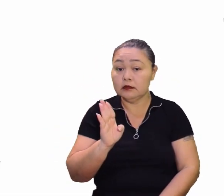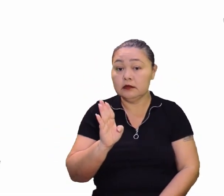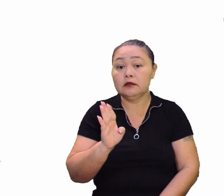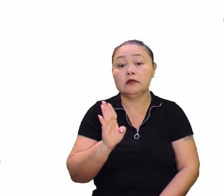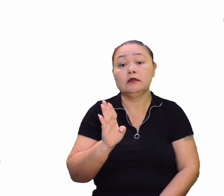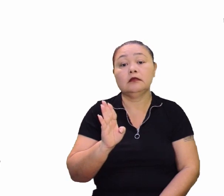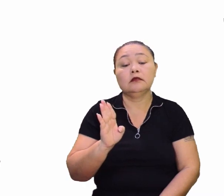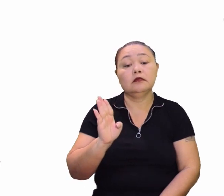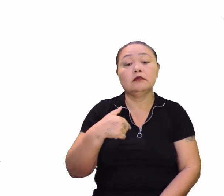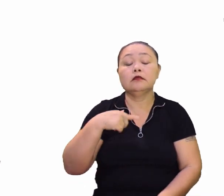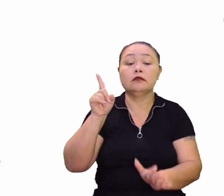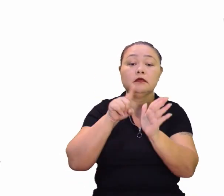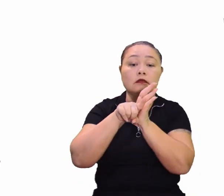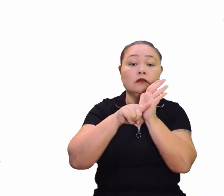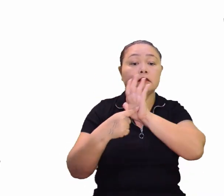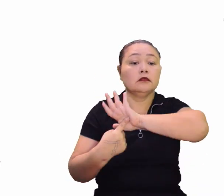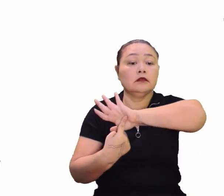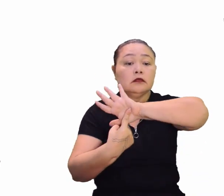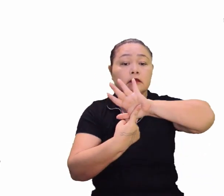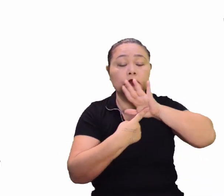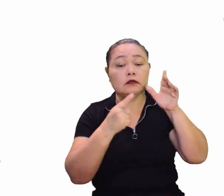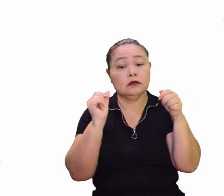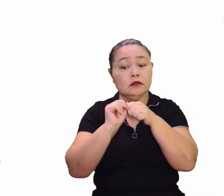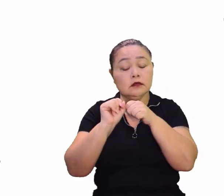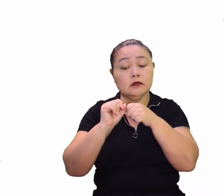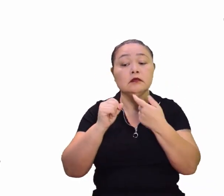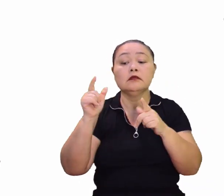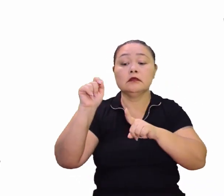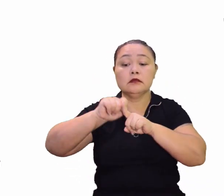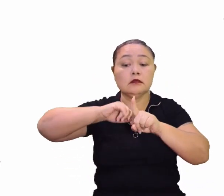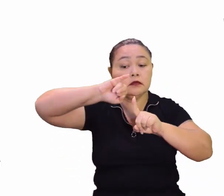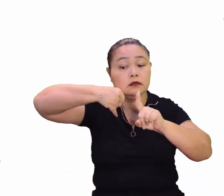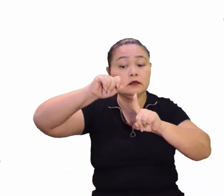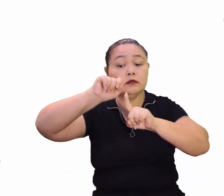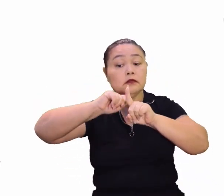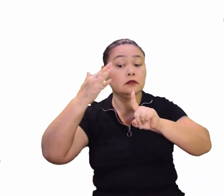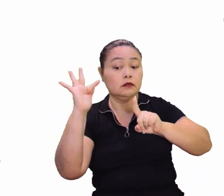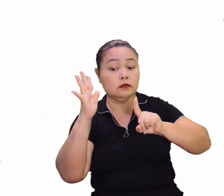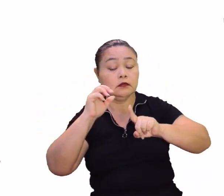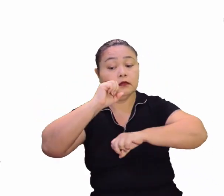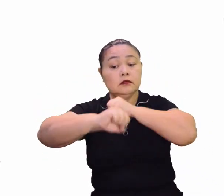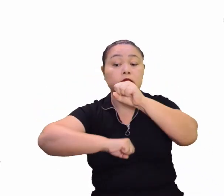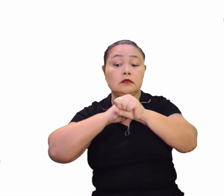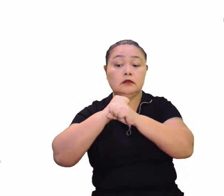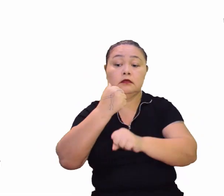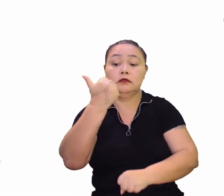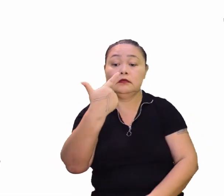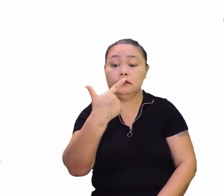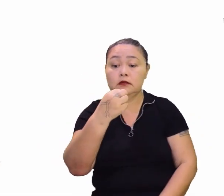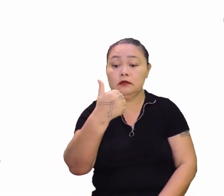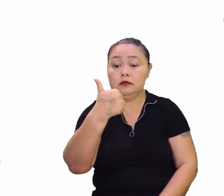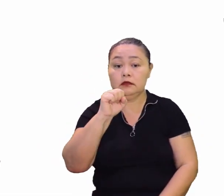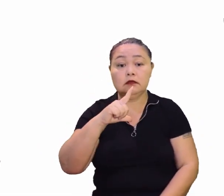Brasilienses, né? Pesquisa por amostragem feita em janeiro e fevereiro de 2018, com 2.683